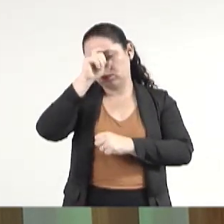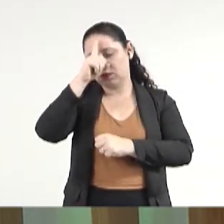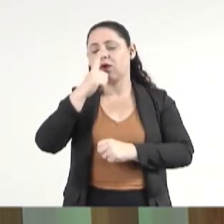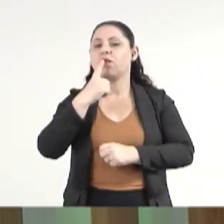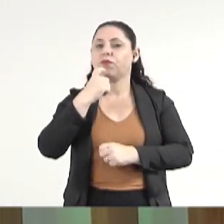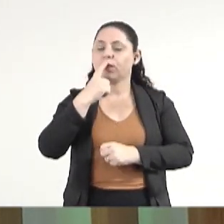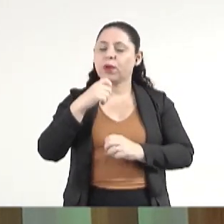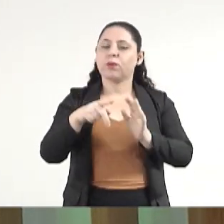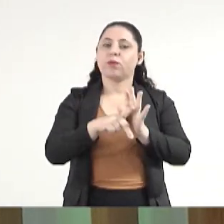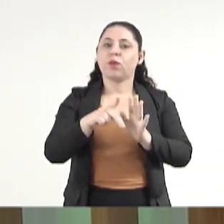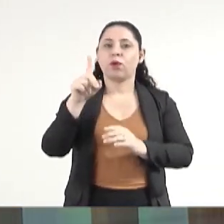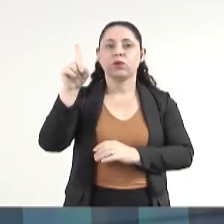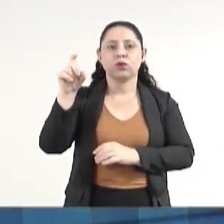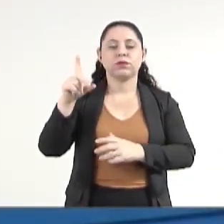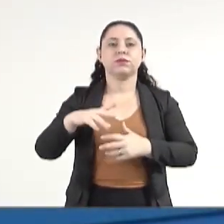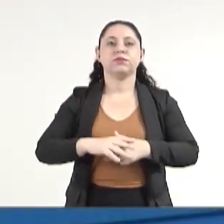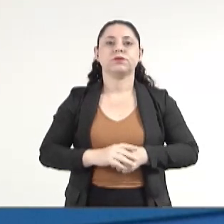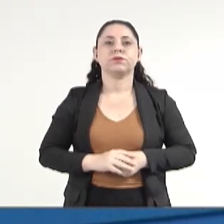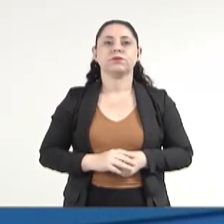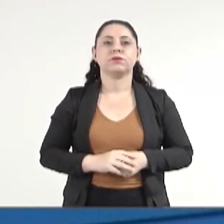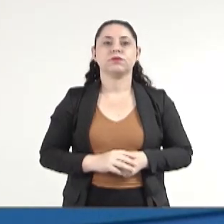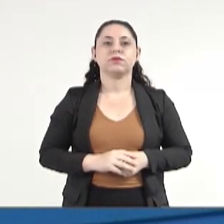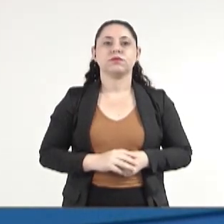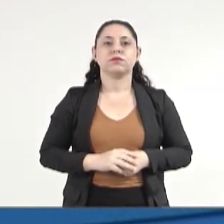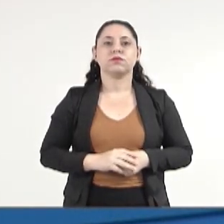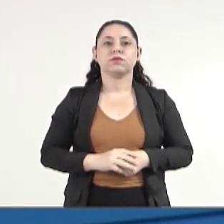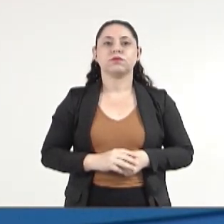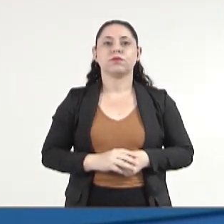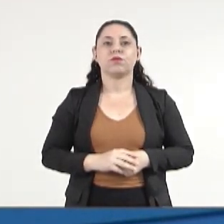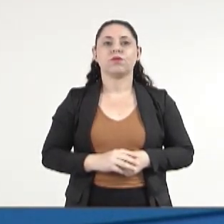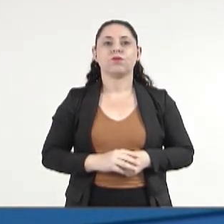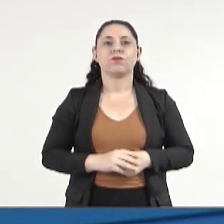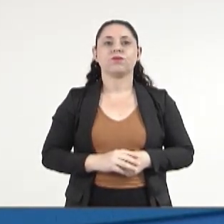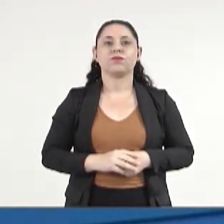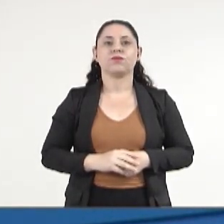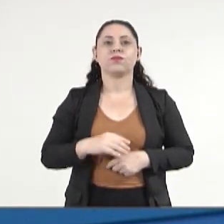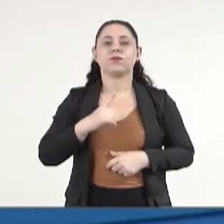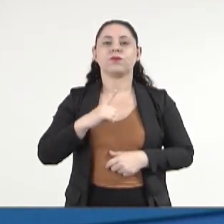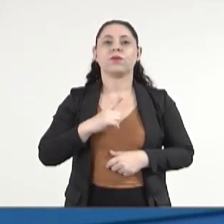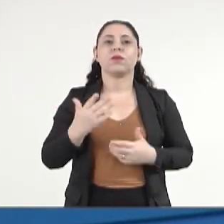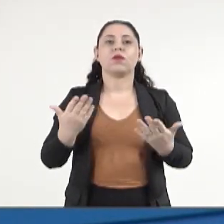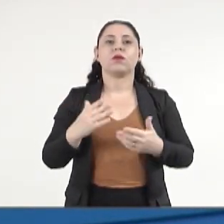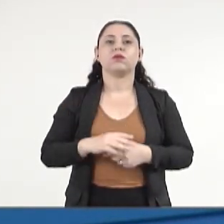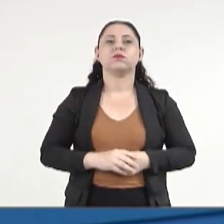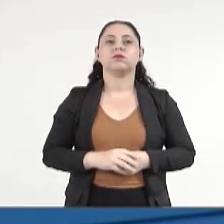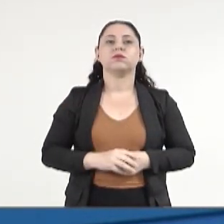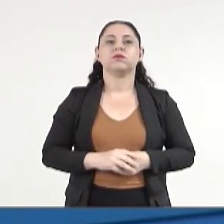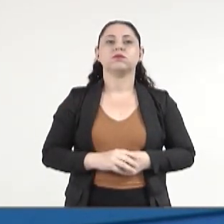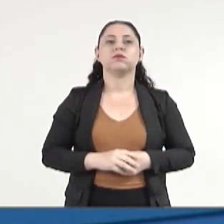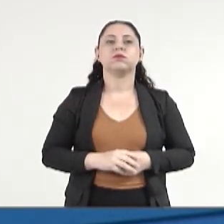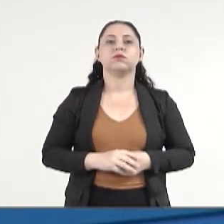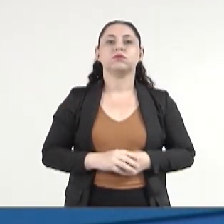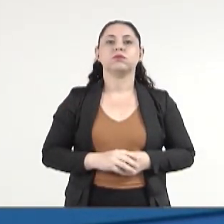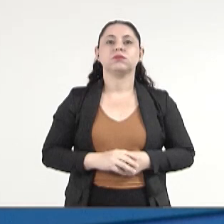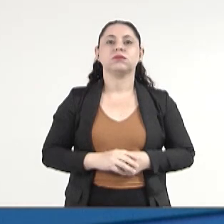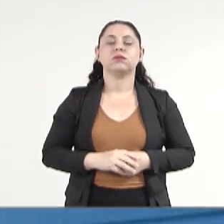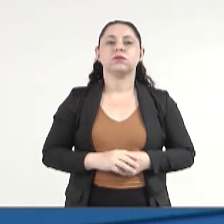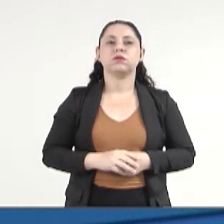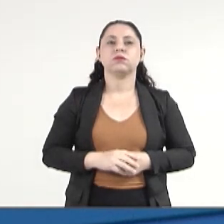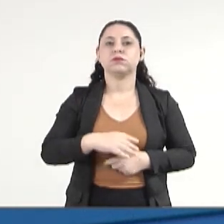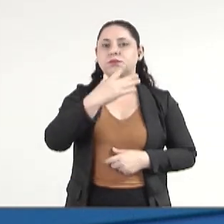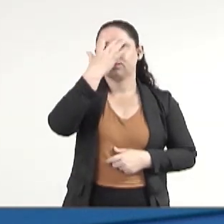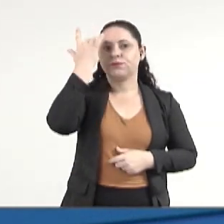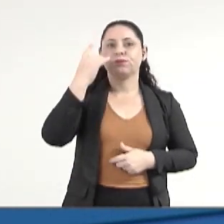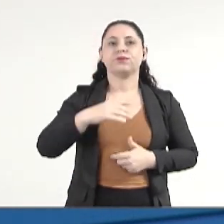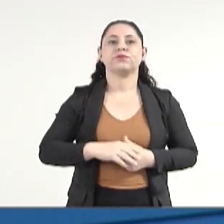Hospital Regional de Dourados. Nós recebemos essa semana muitos questionamentos de usuários